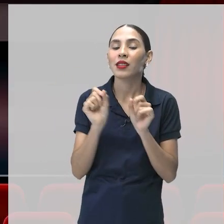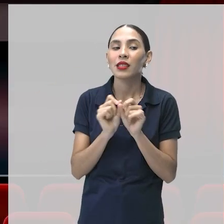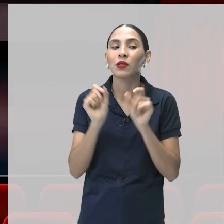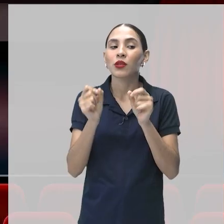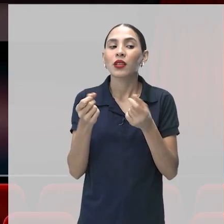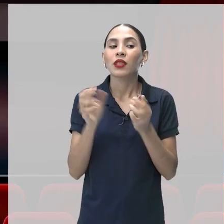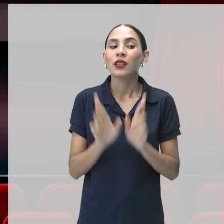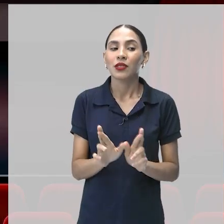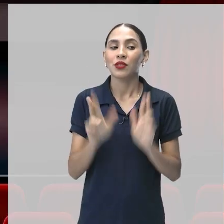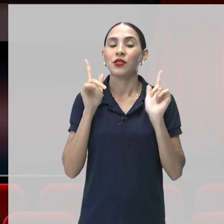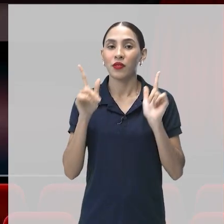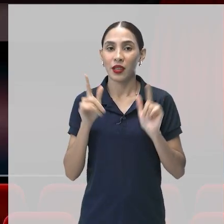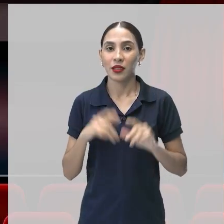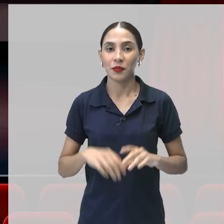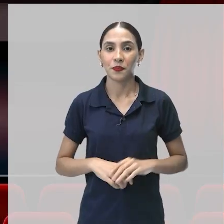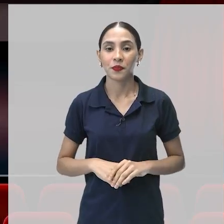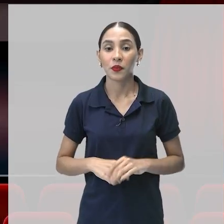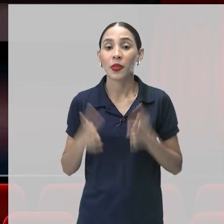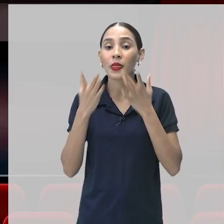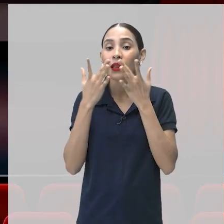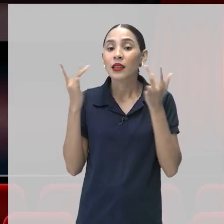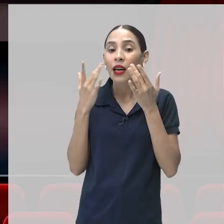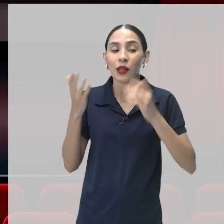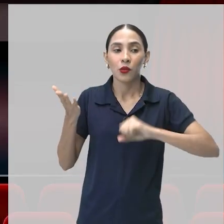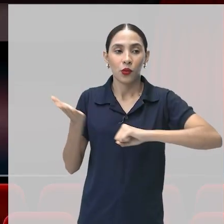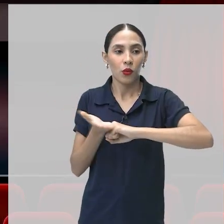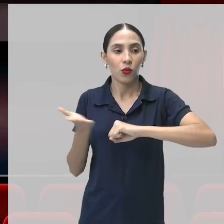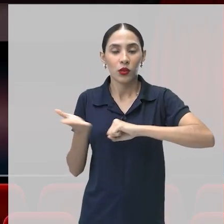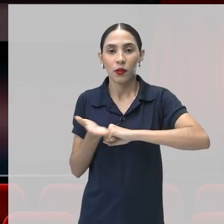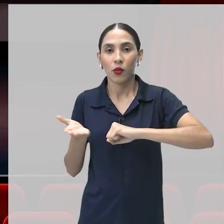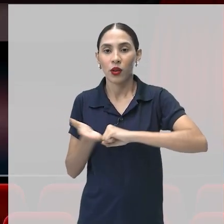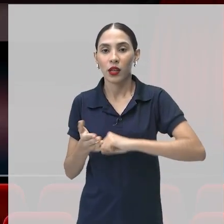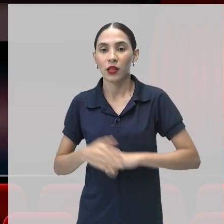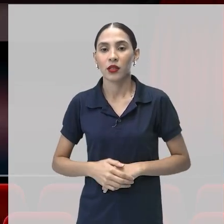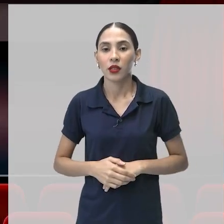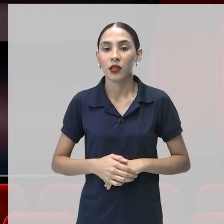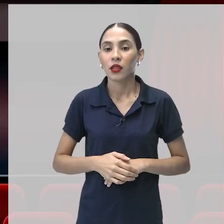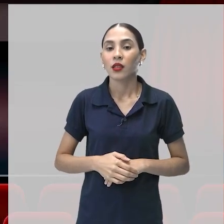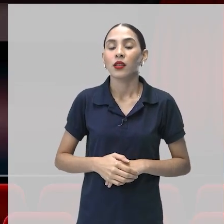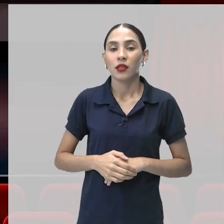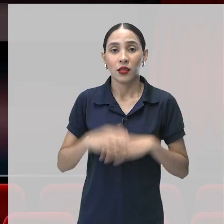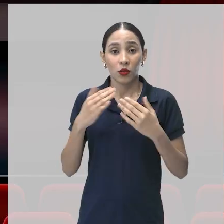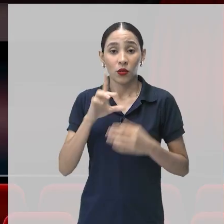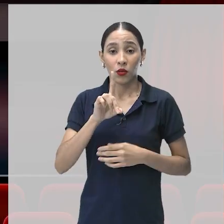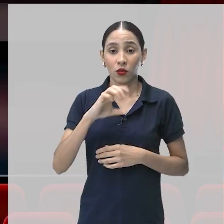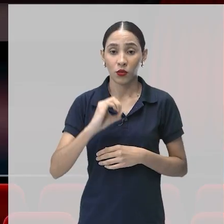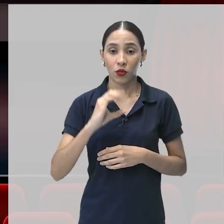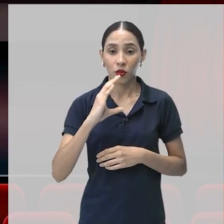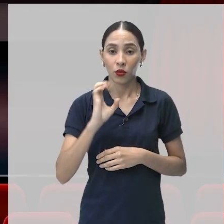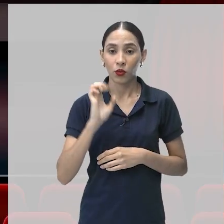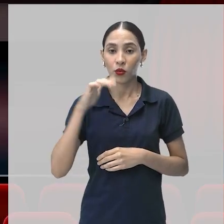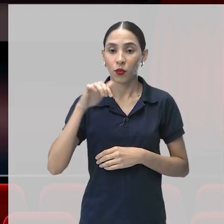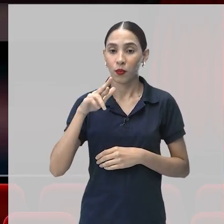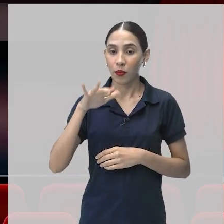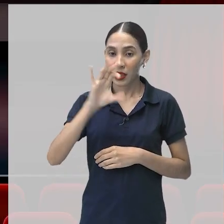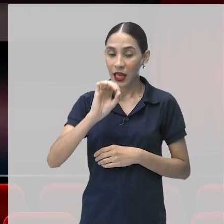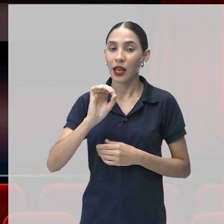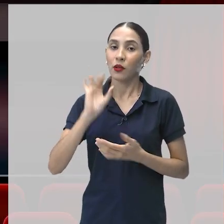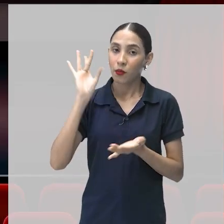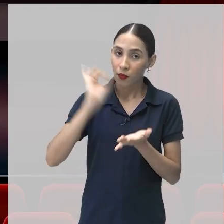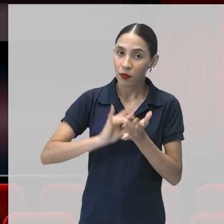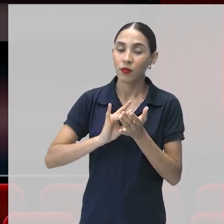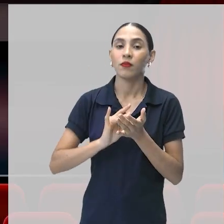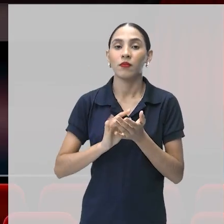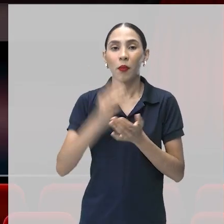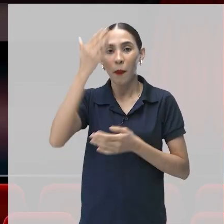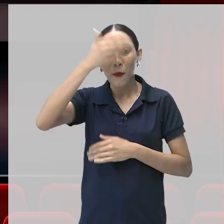algo diferente. E o teatro contemporâneo, né, que é o documentário, que eu já falei, que também é baseado em fatos, eles